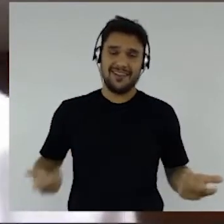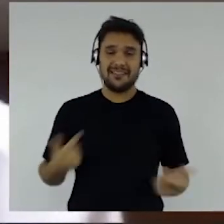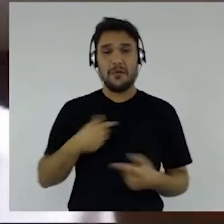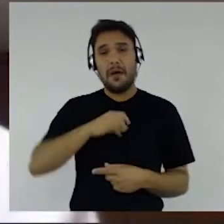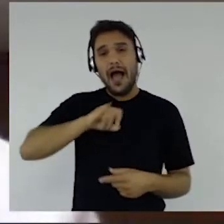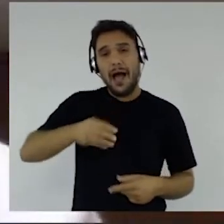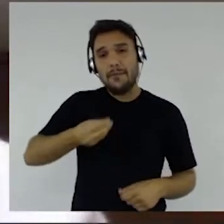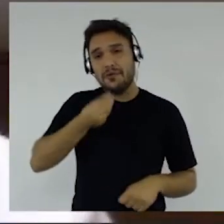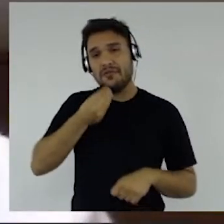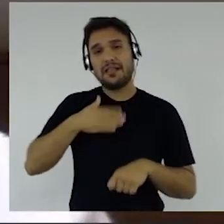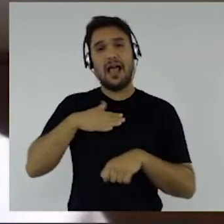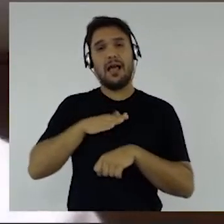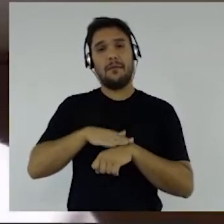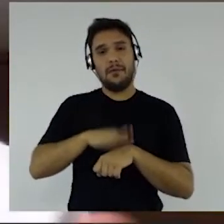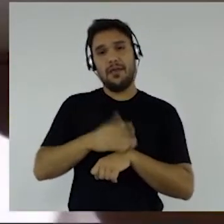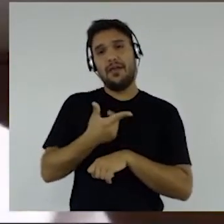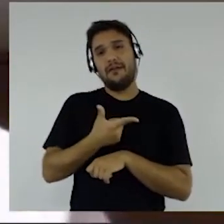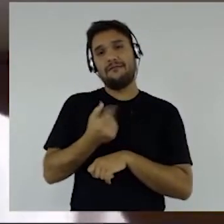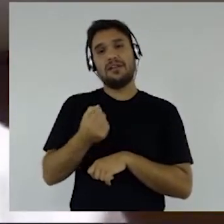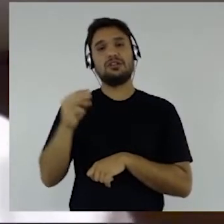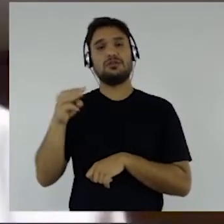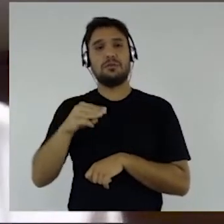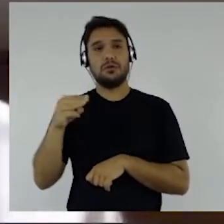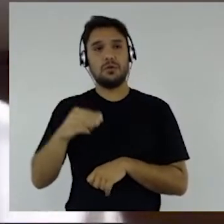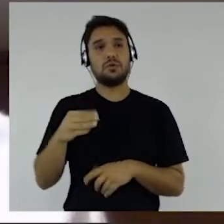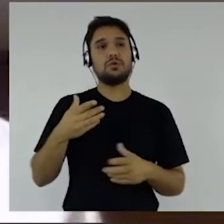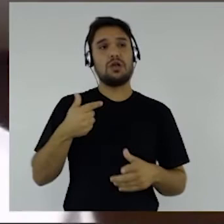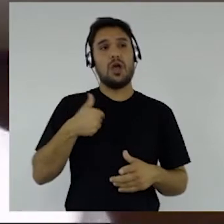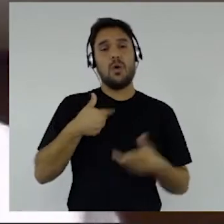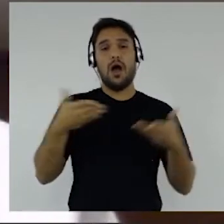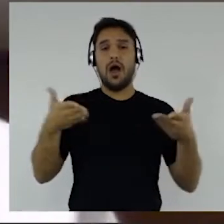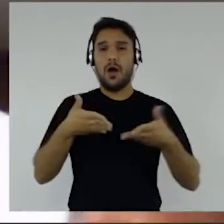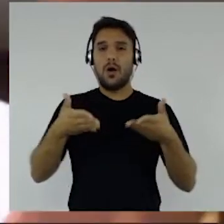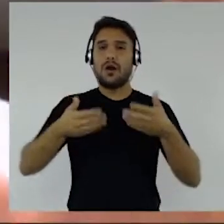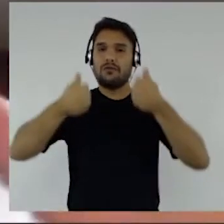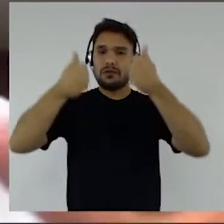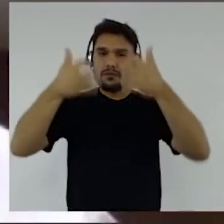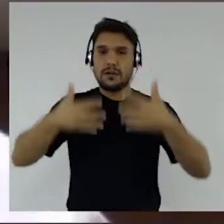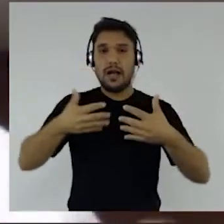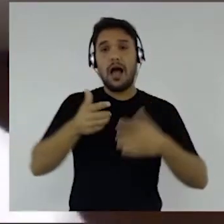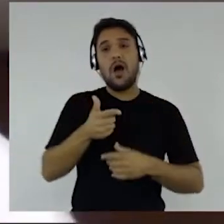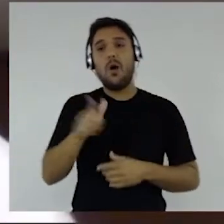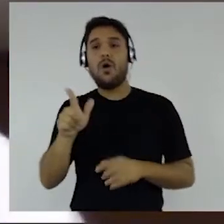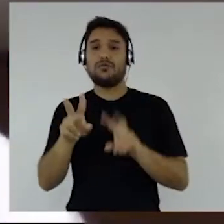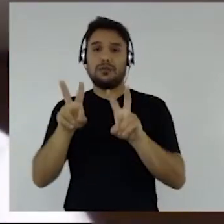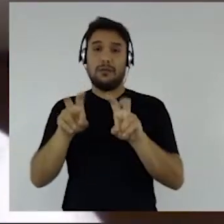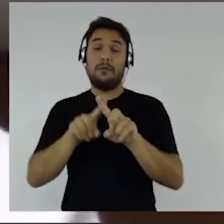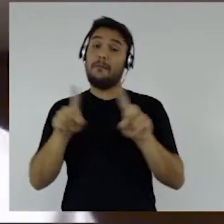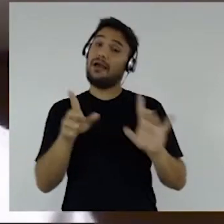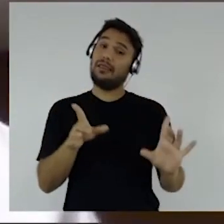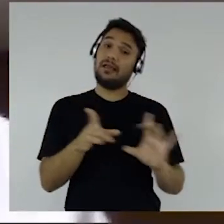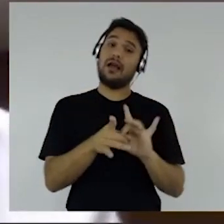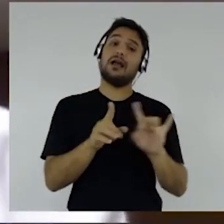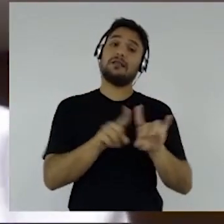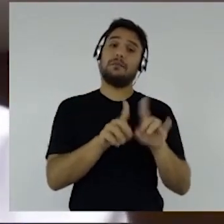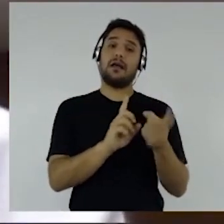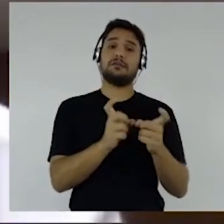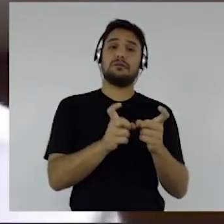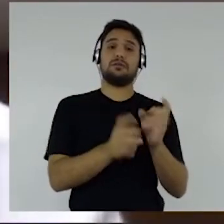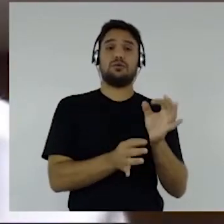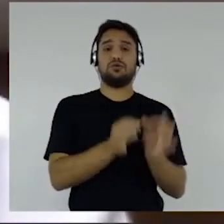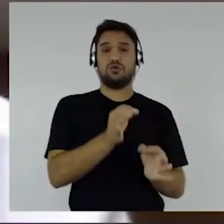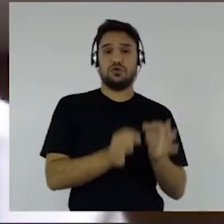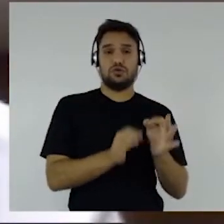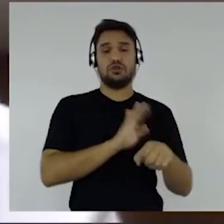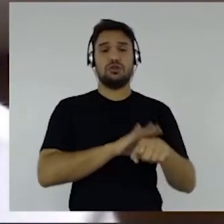melhor os nossos 20 minutos, eu vou me propor aqui a trabalhar de um outro tema, mas ligado também à administração da justiça